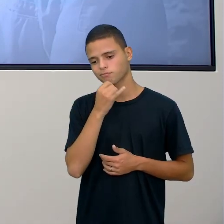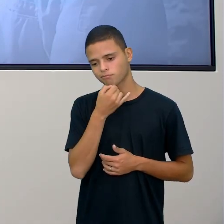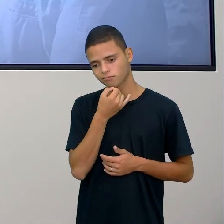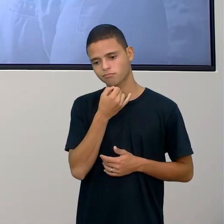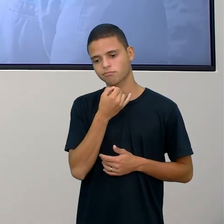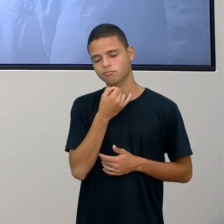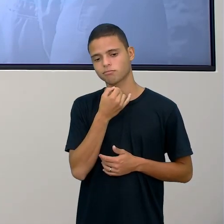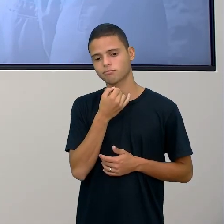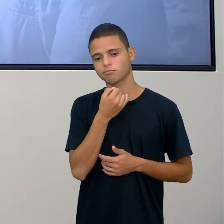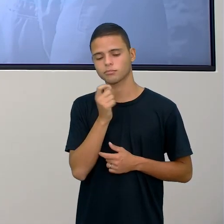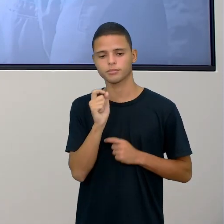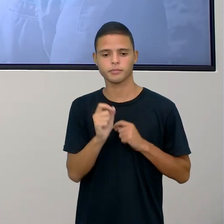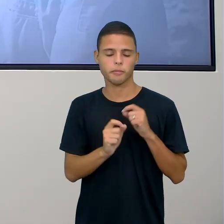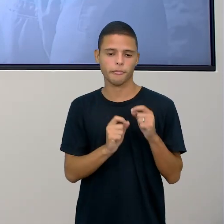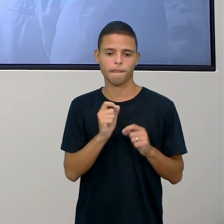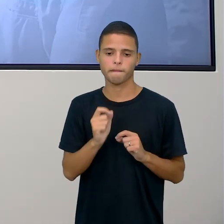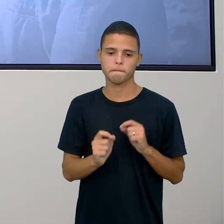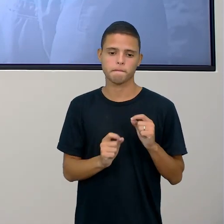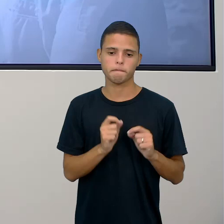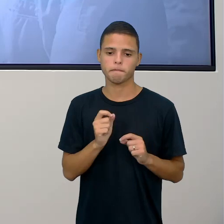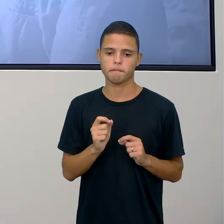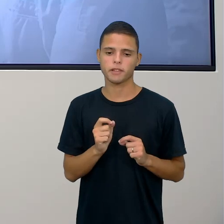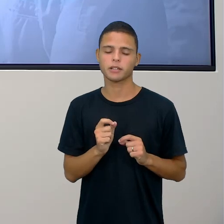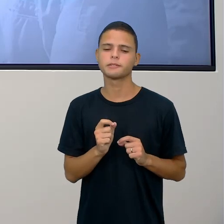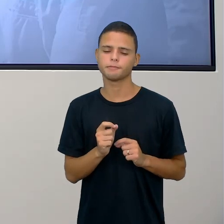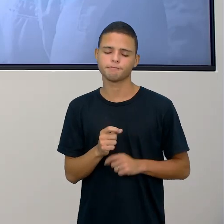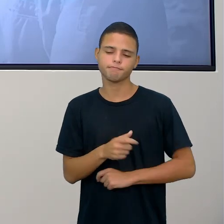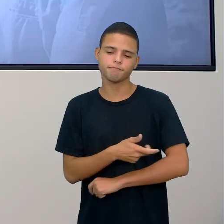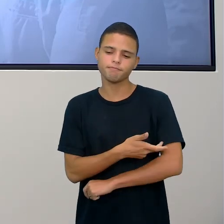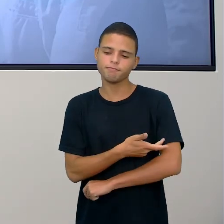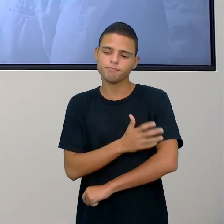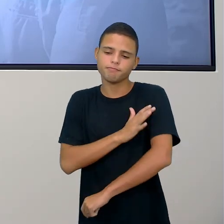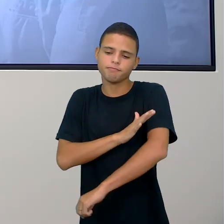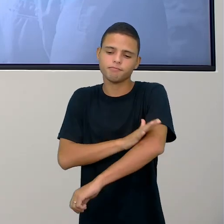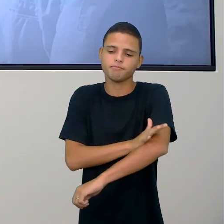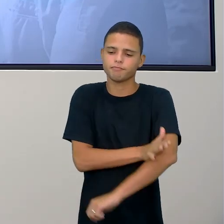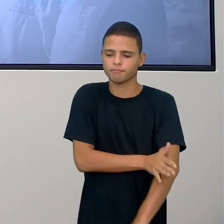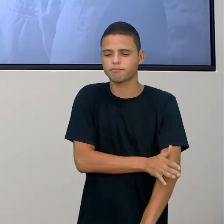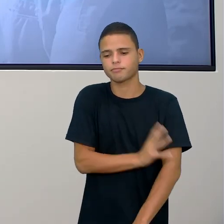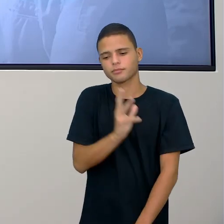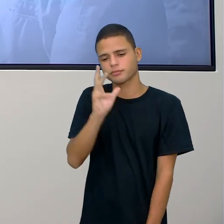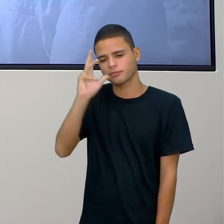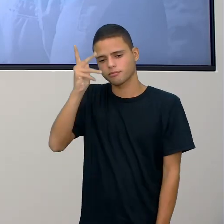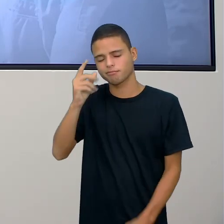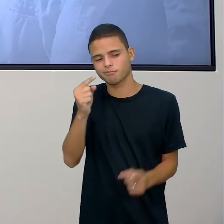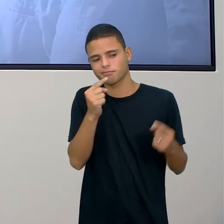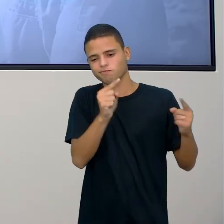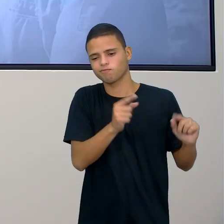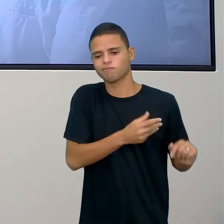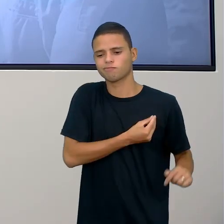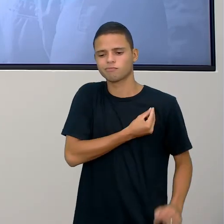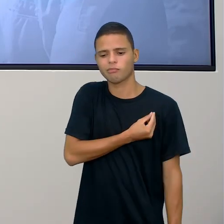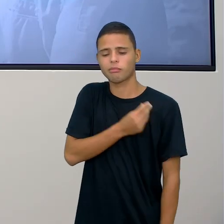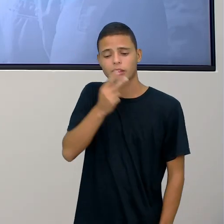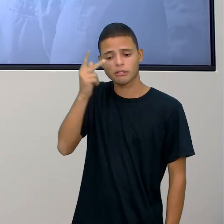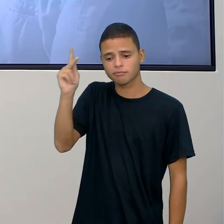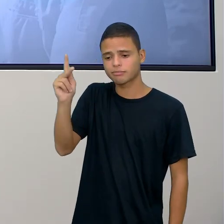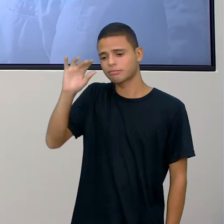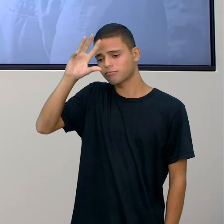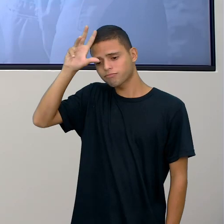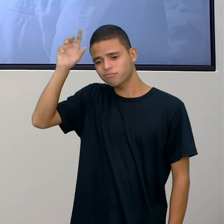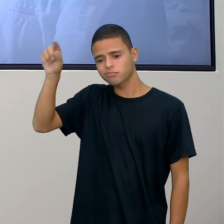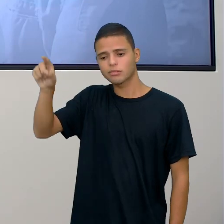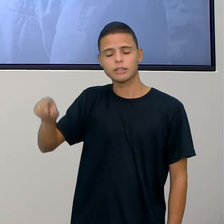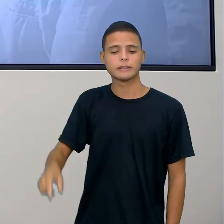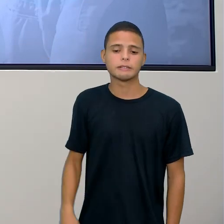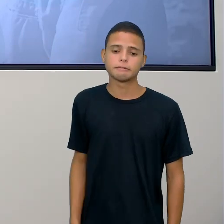foi justamente de racismo e tudo mais contra essa vida, né, contra essa pessoa